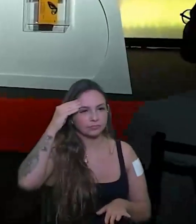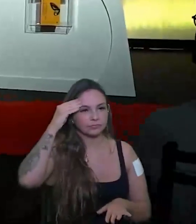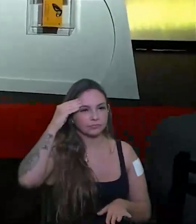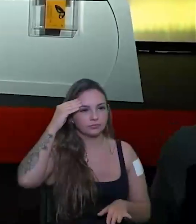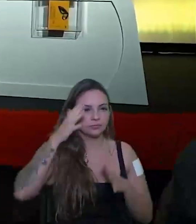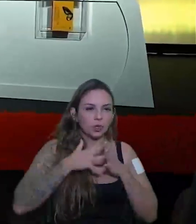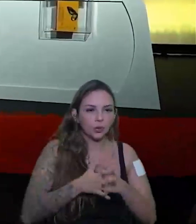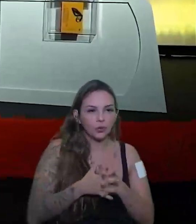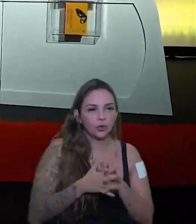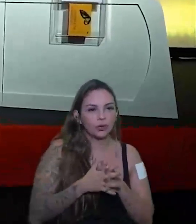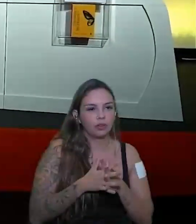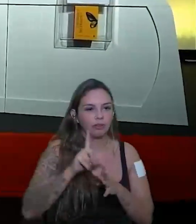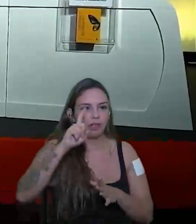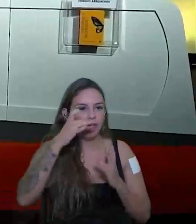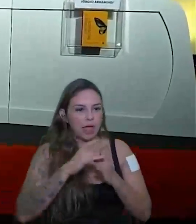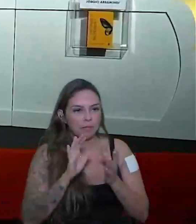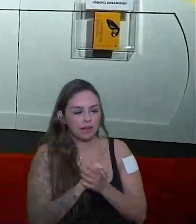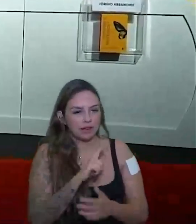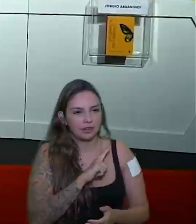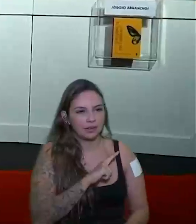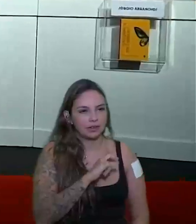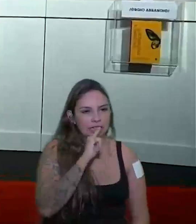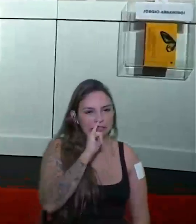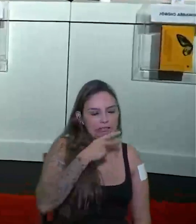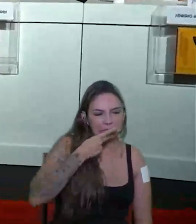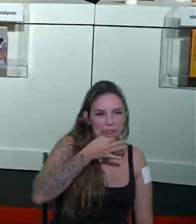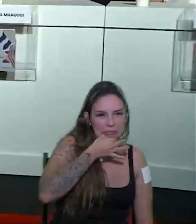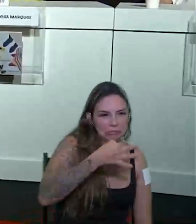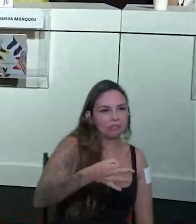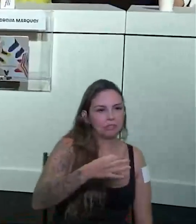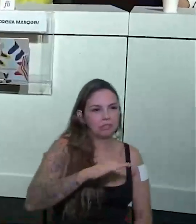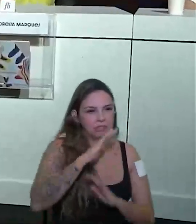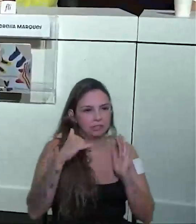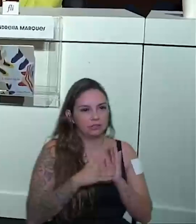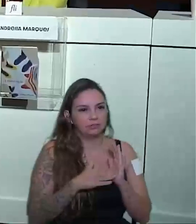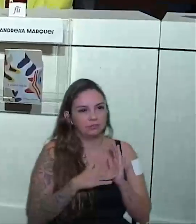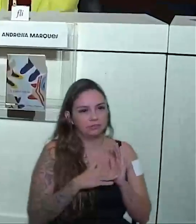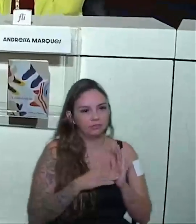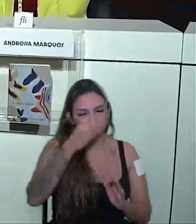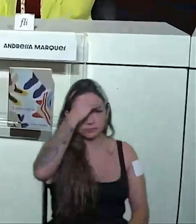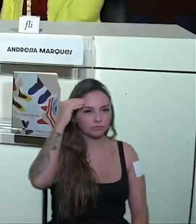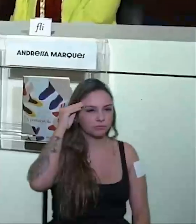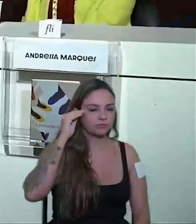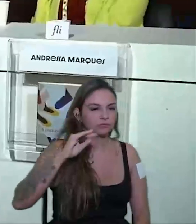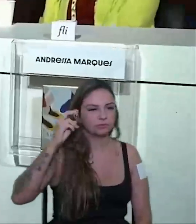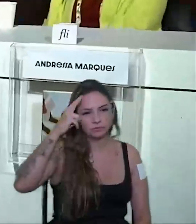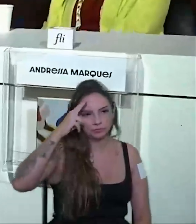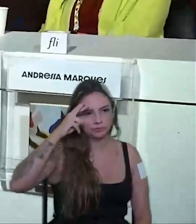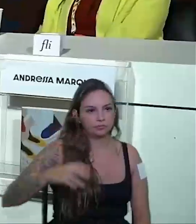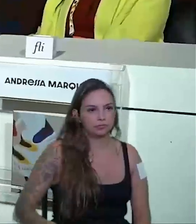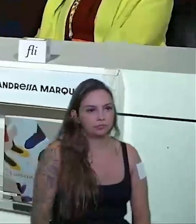Joaquim e confunde ele com o ex-marido que ela teve, aí xinga o Joaquim, né? Então, tem toda uma questão aí de esquecimento e